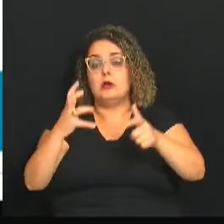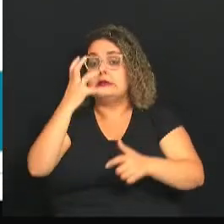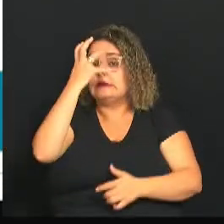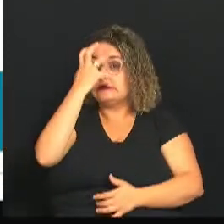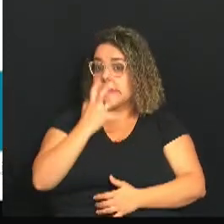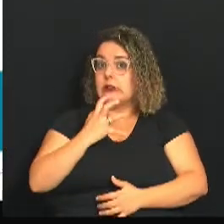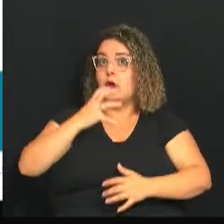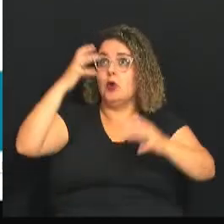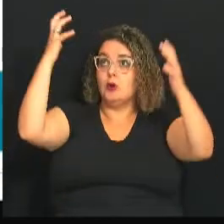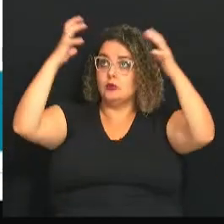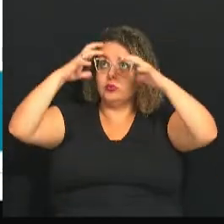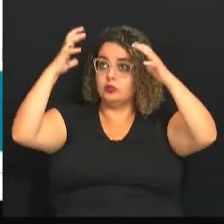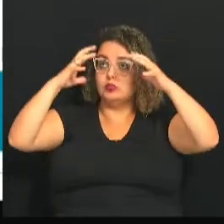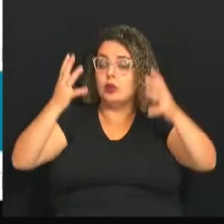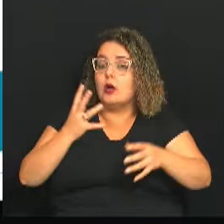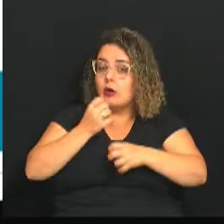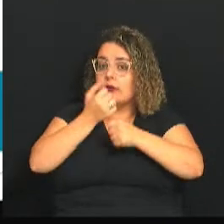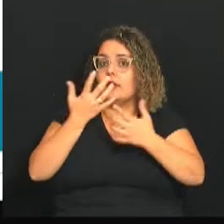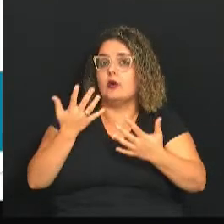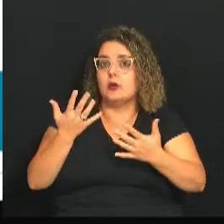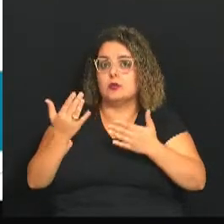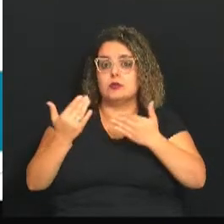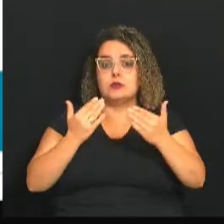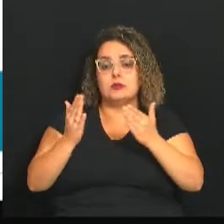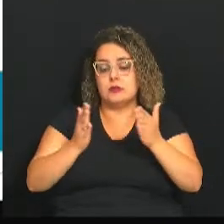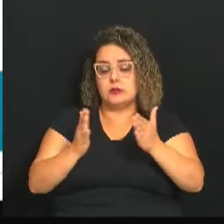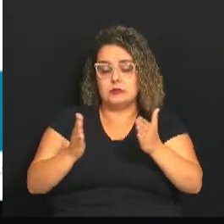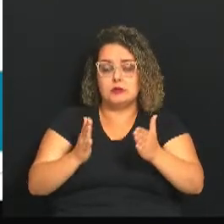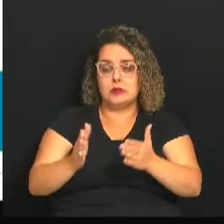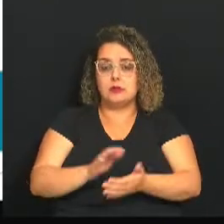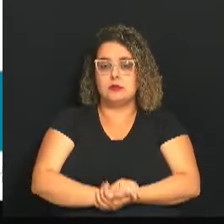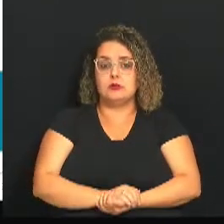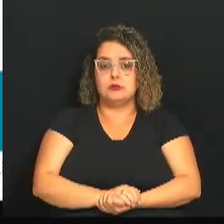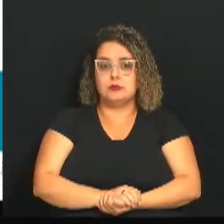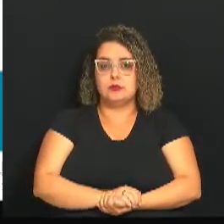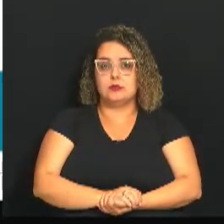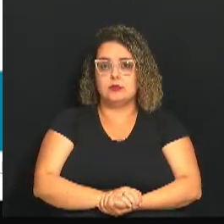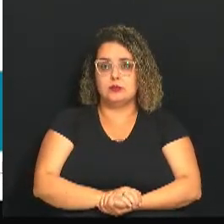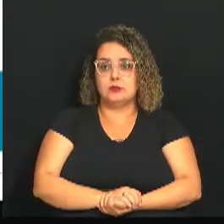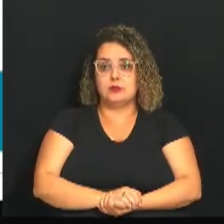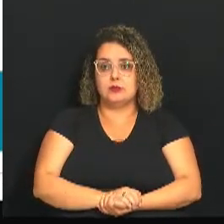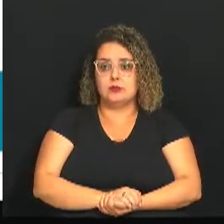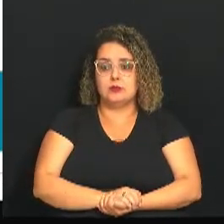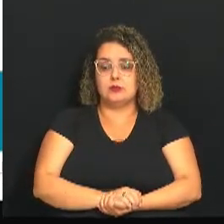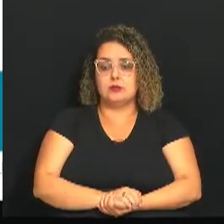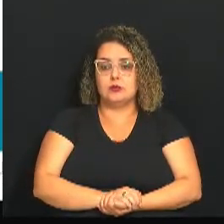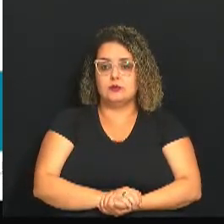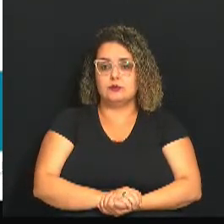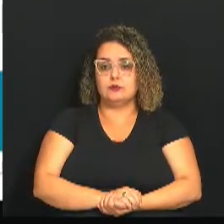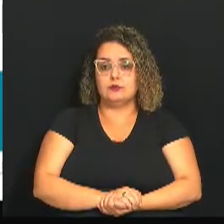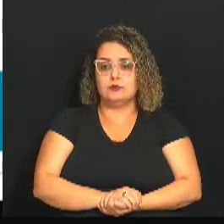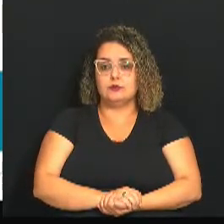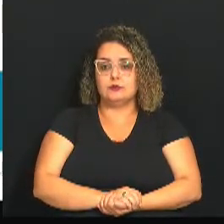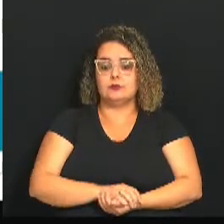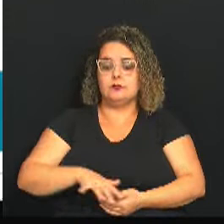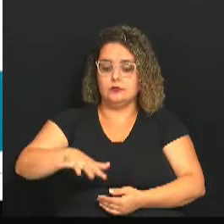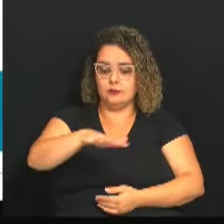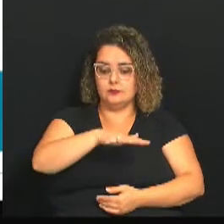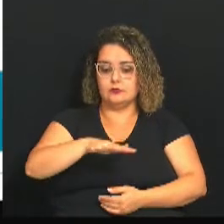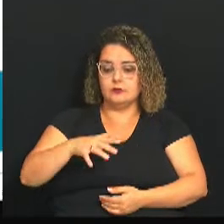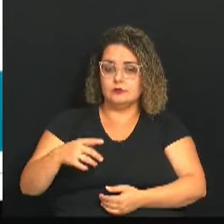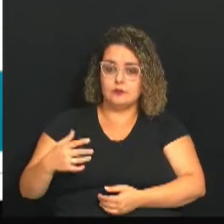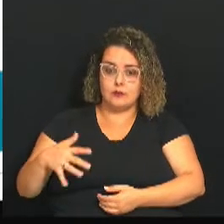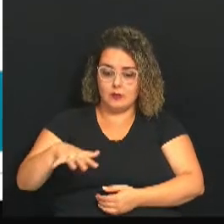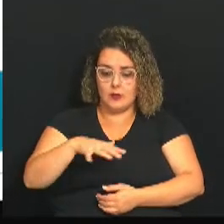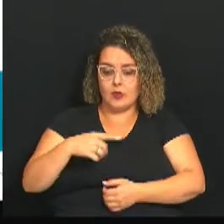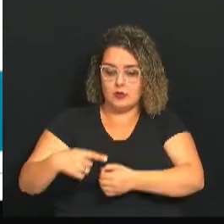eventos meteorológicos extremos. Inclusive, para boa parte, né, da nossa região, o que